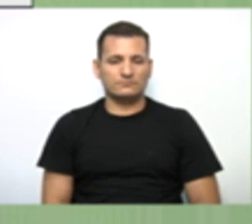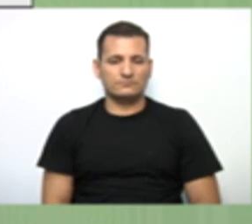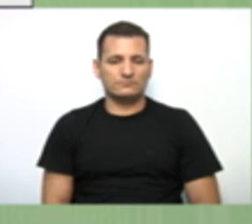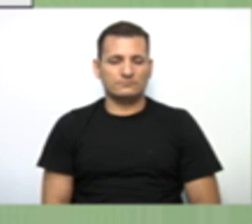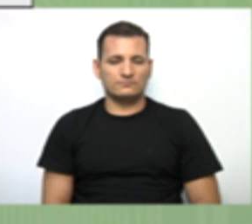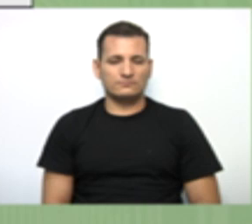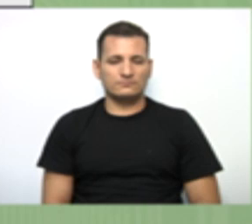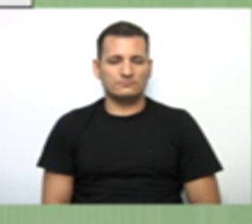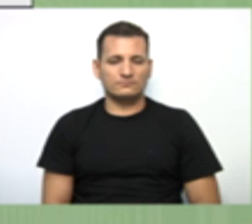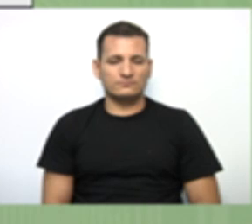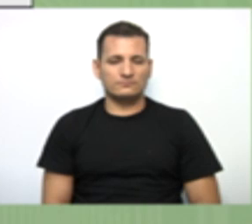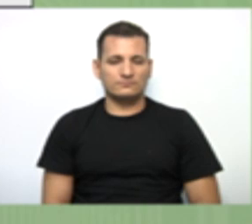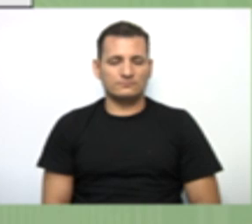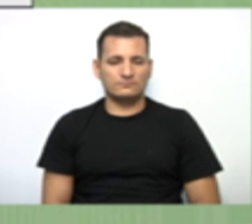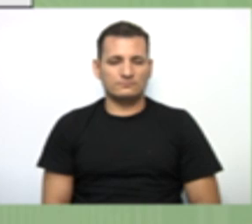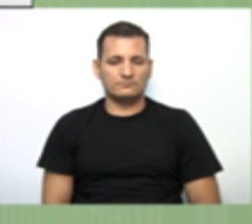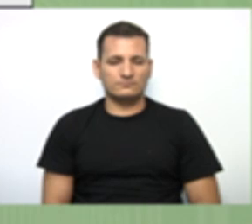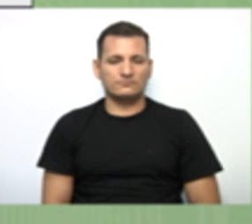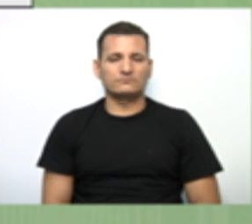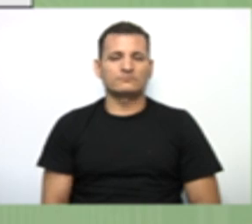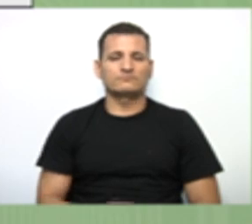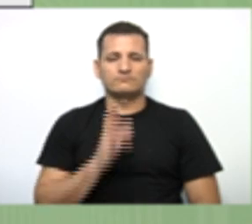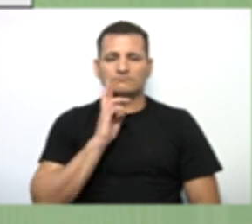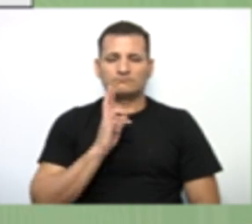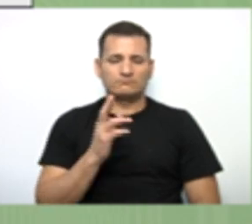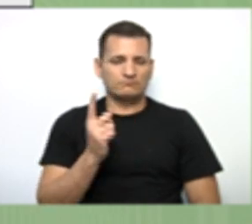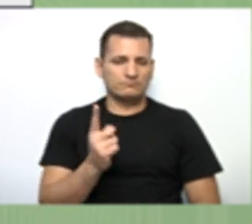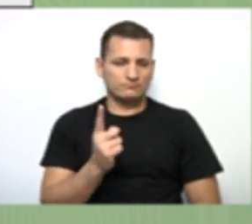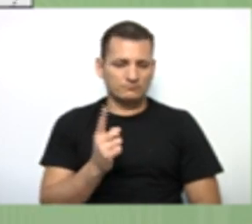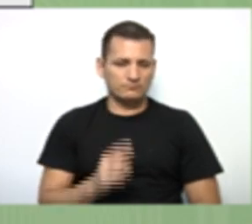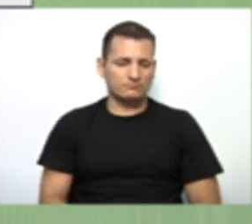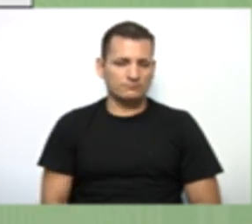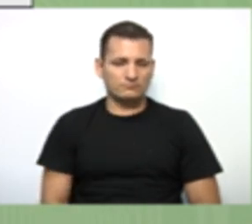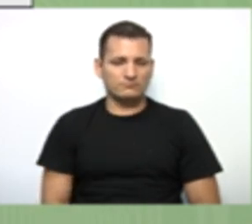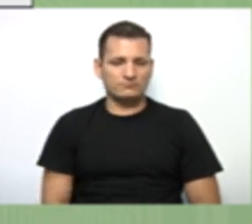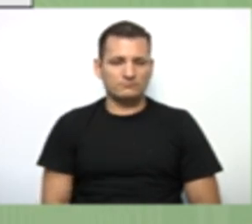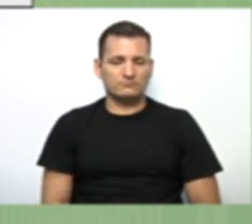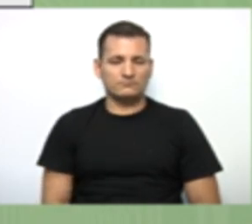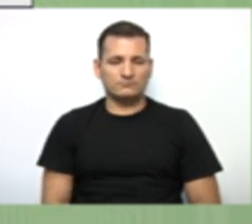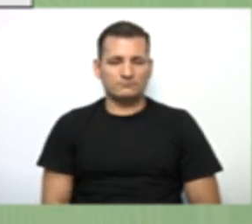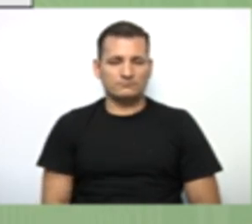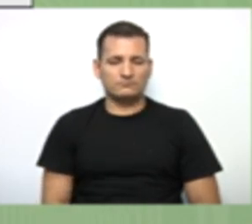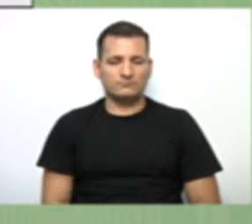É só, o resultado é um. Se for